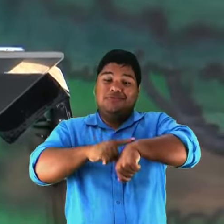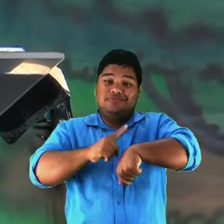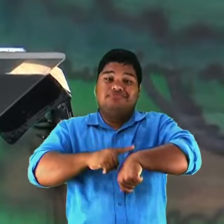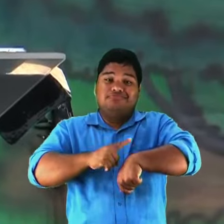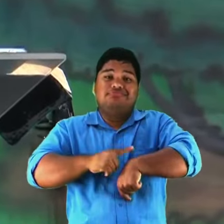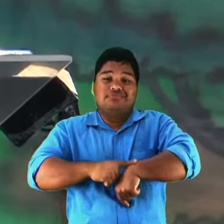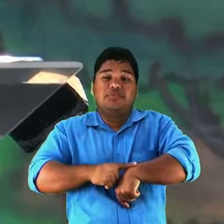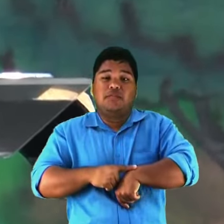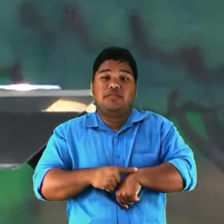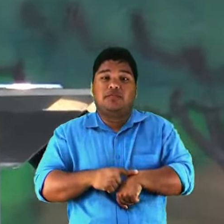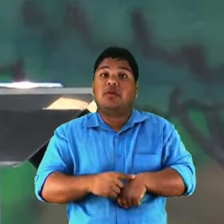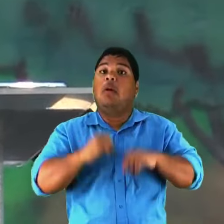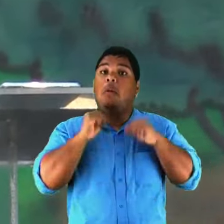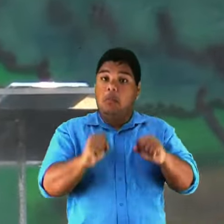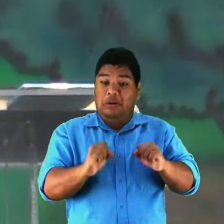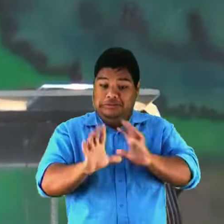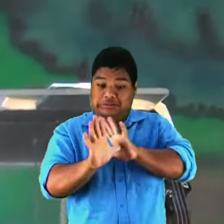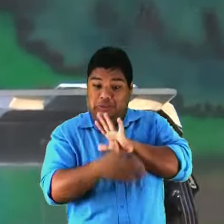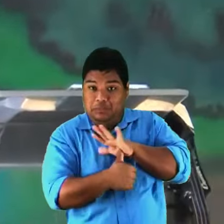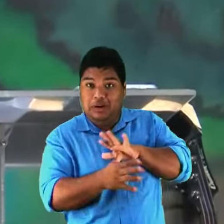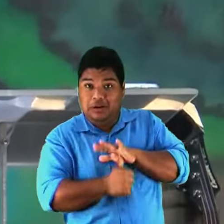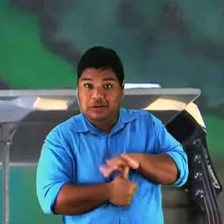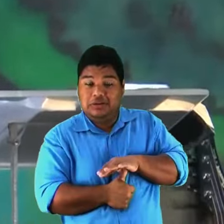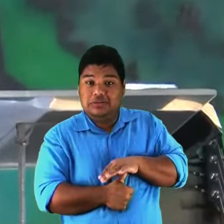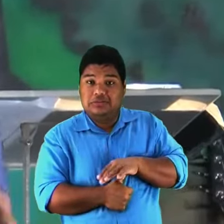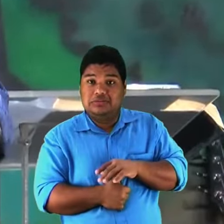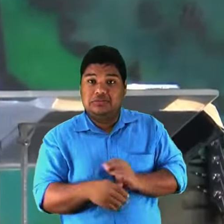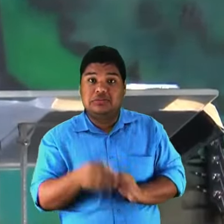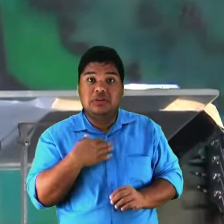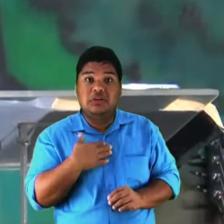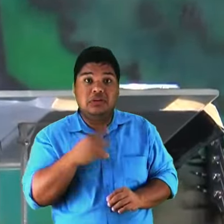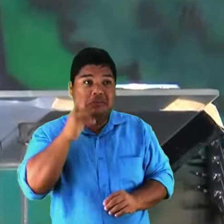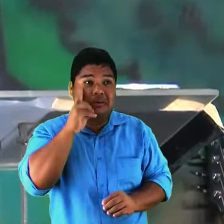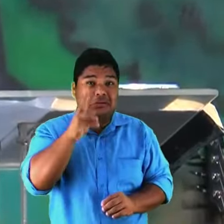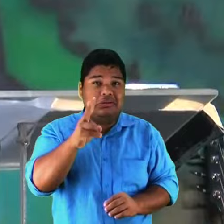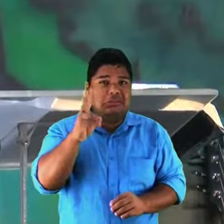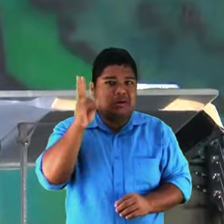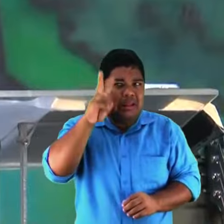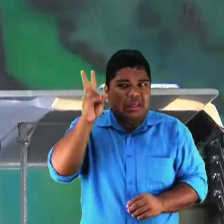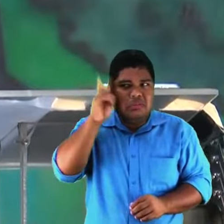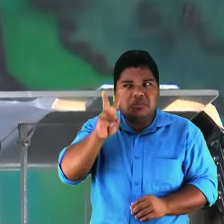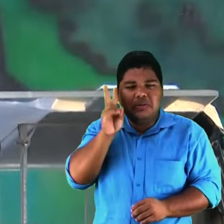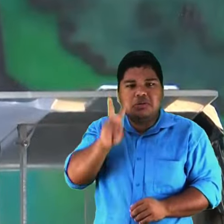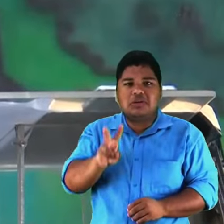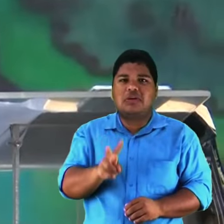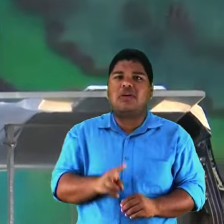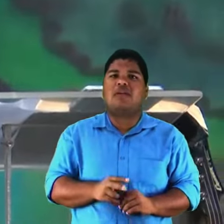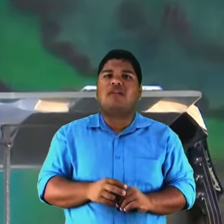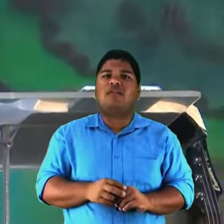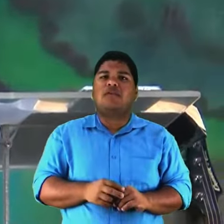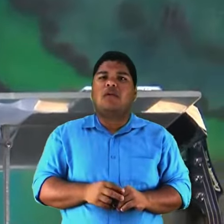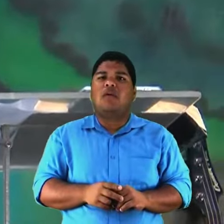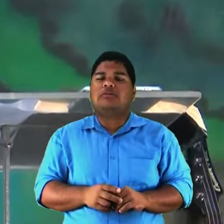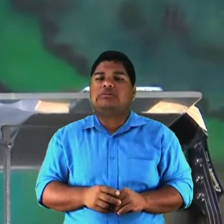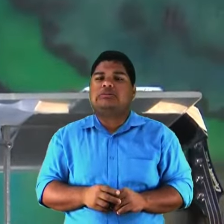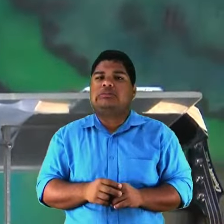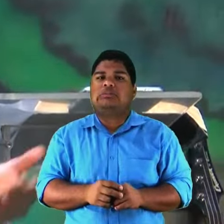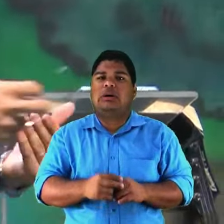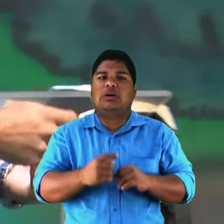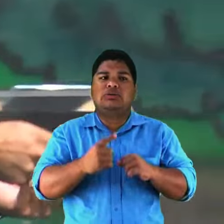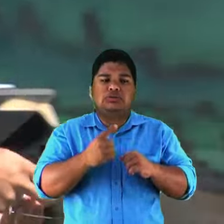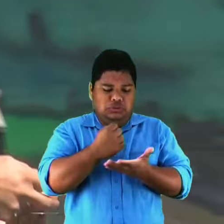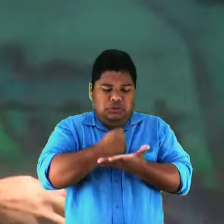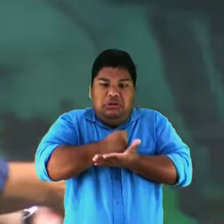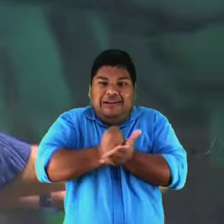Pode ser roubado. Eu vi um relato de uma pessoa que ela foi numa drogaria em Belo Horizonte